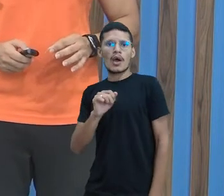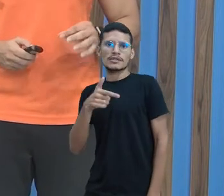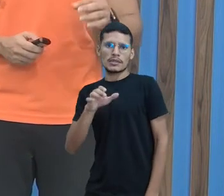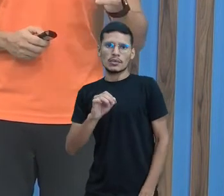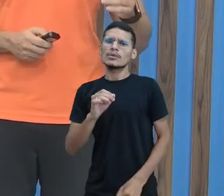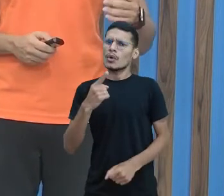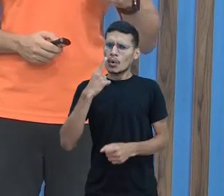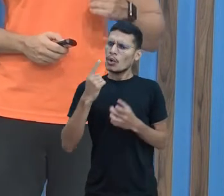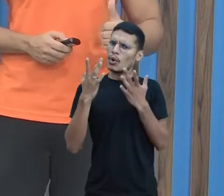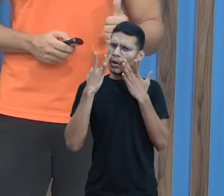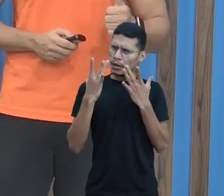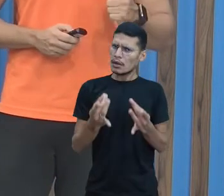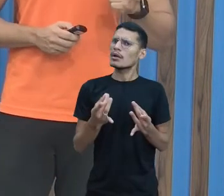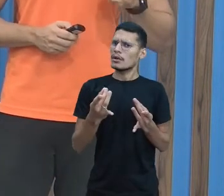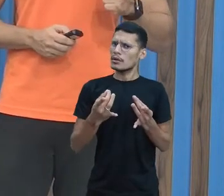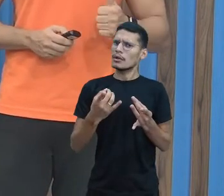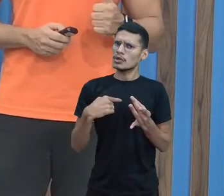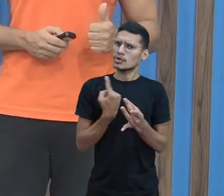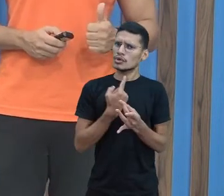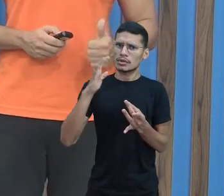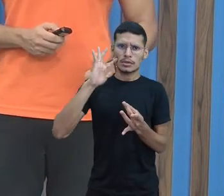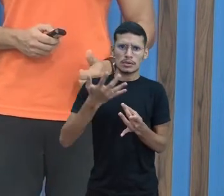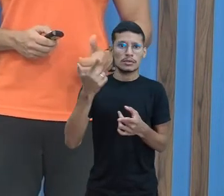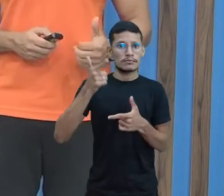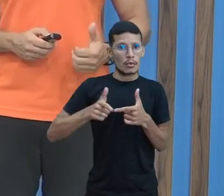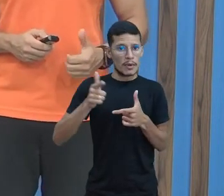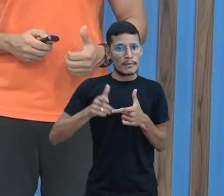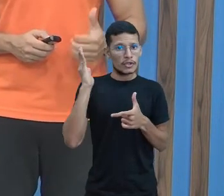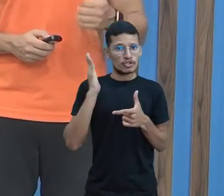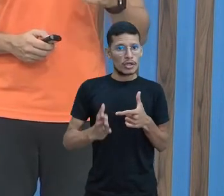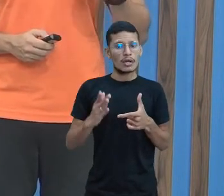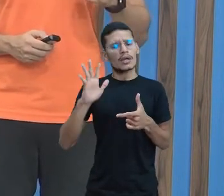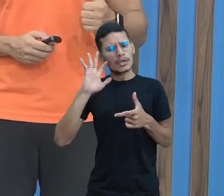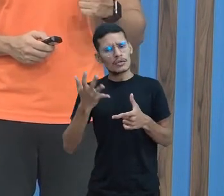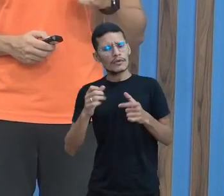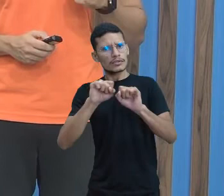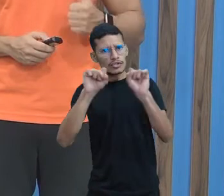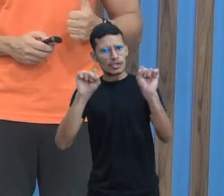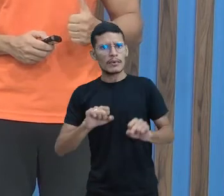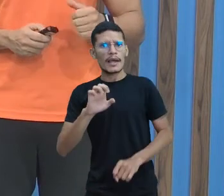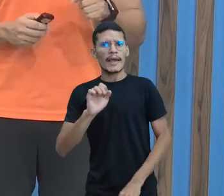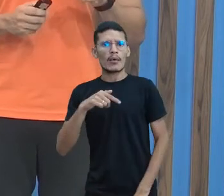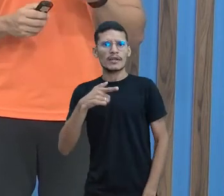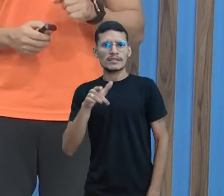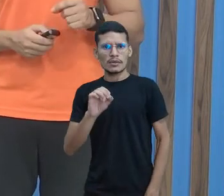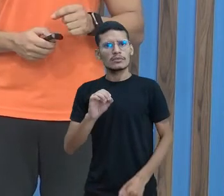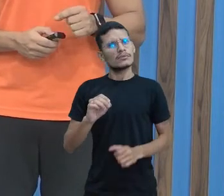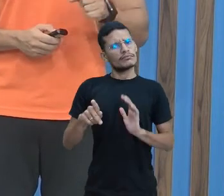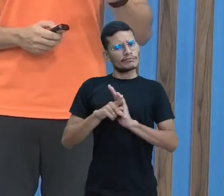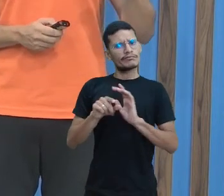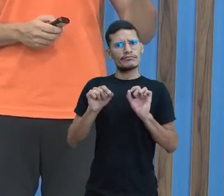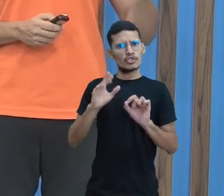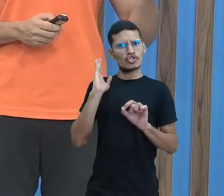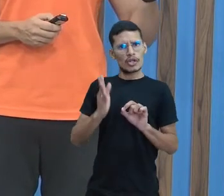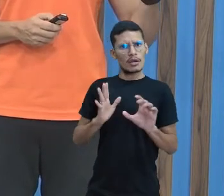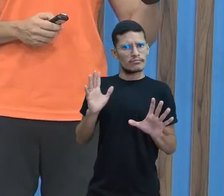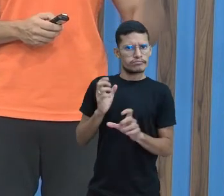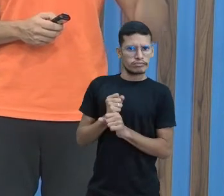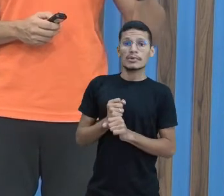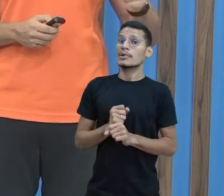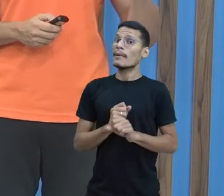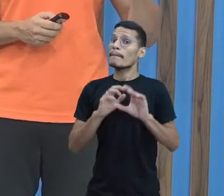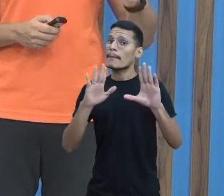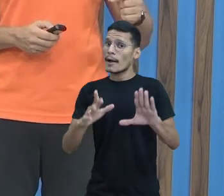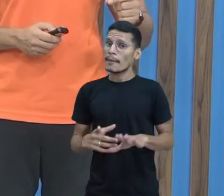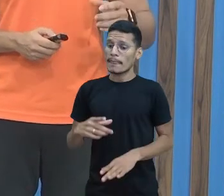comigo aqui, ó, a gente resolveu um probleminha, resolvemos um sistema de equação em que